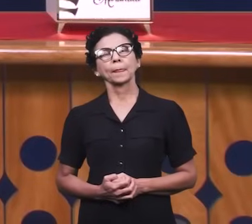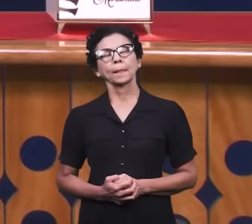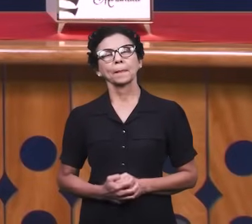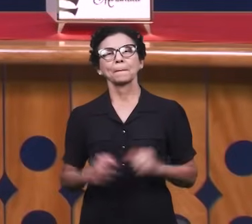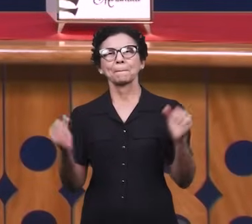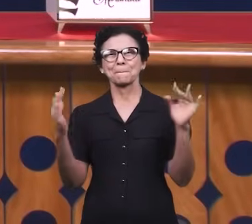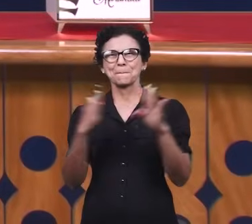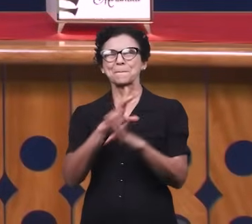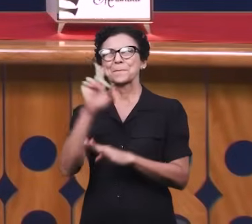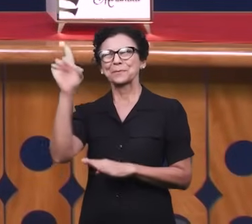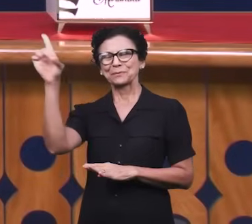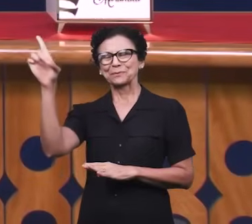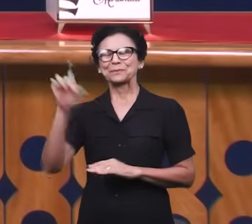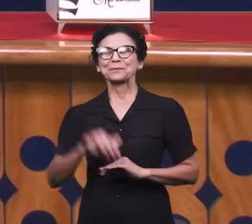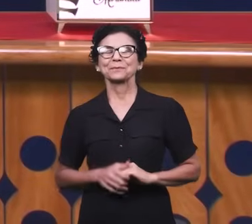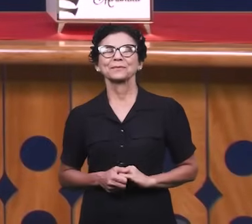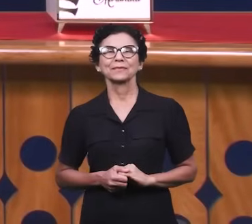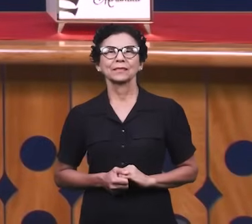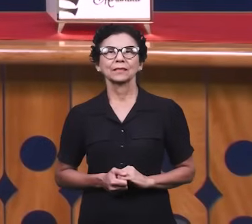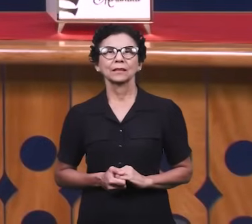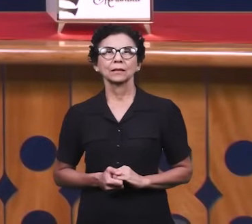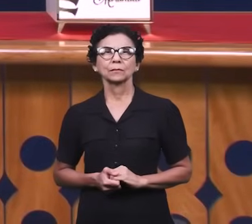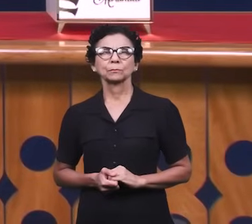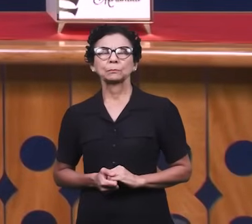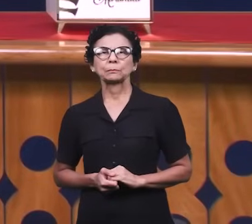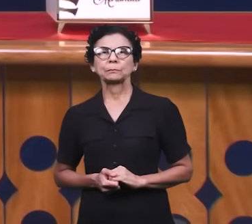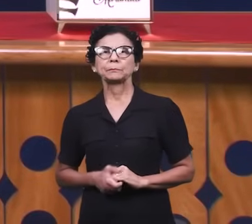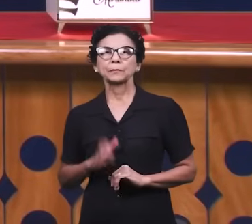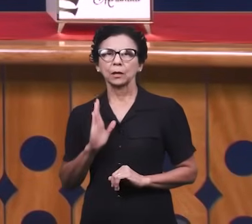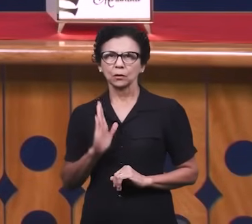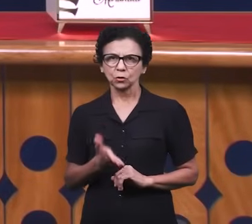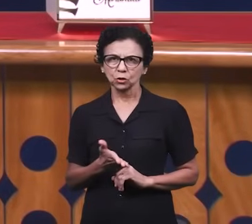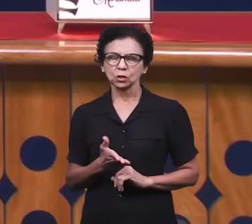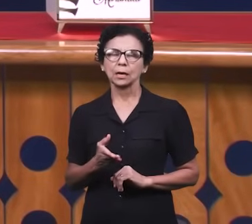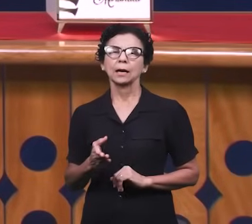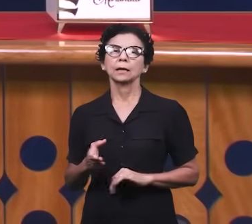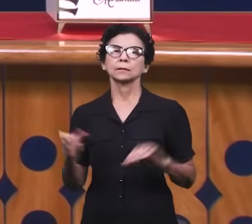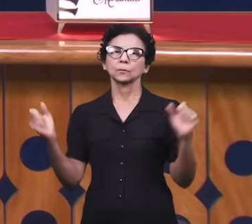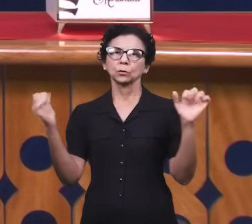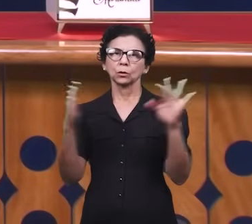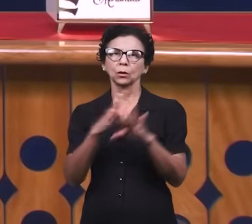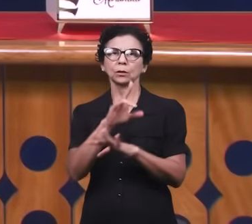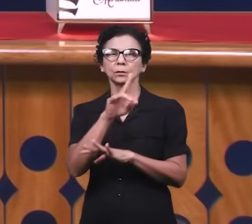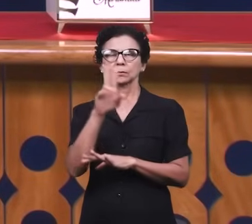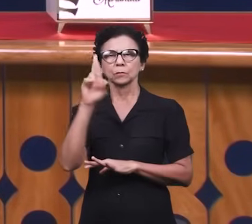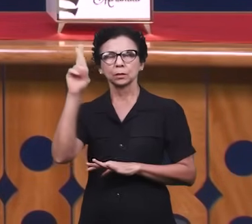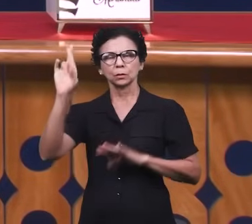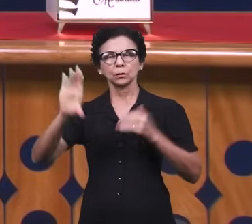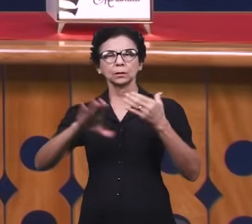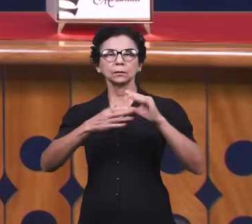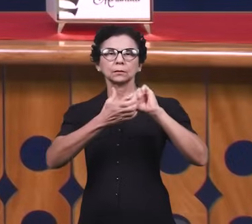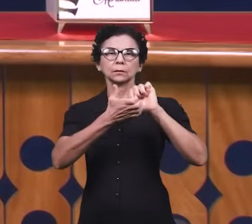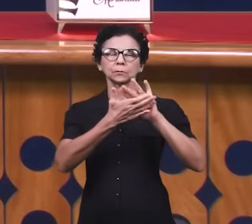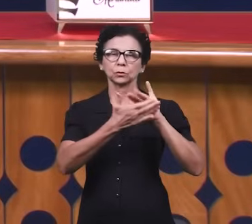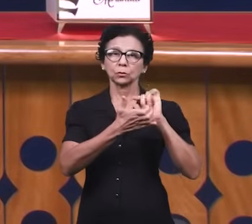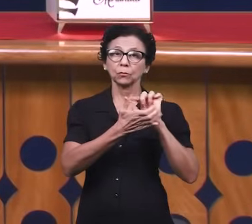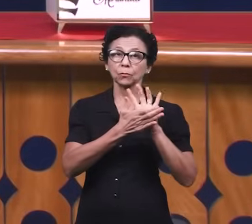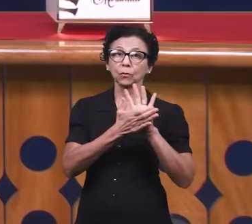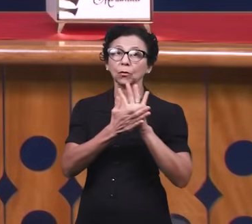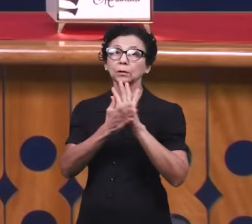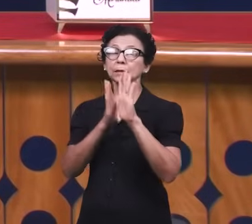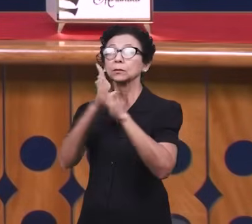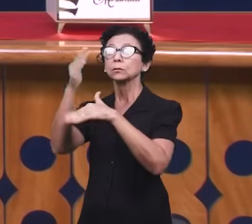Glória a Deus, já glorificamos o nome do Senhor com os louvores que subiram à sua